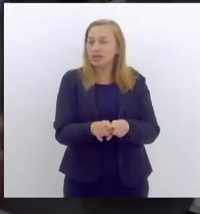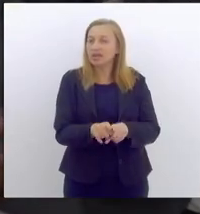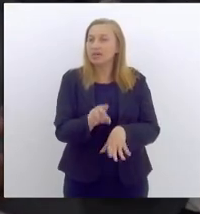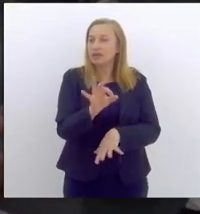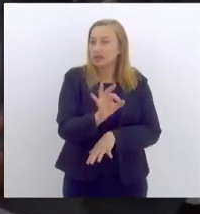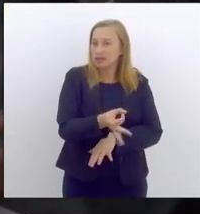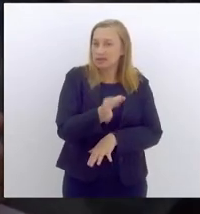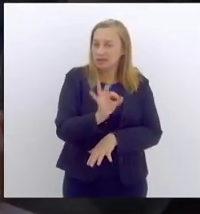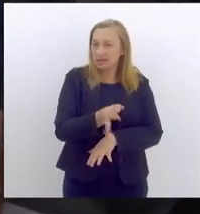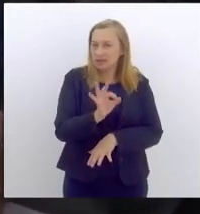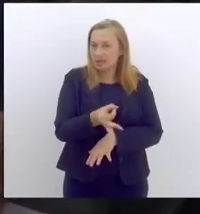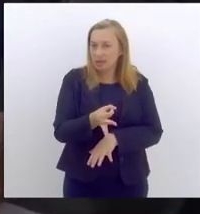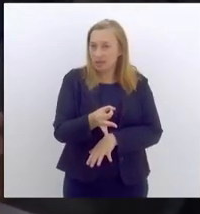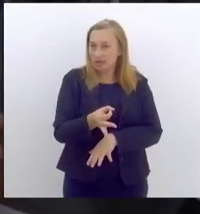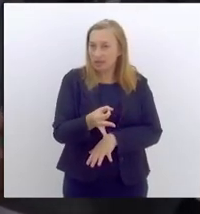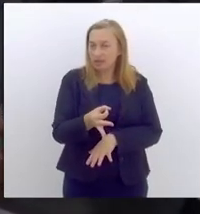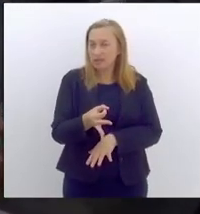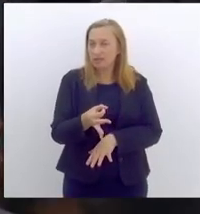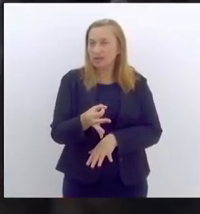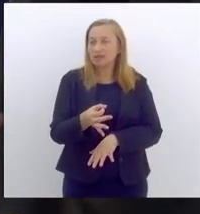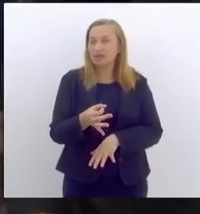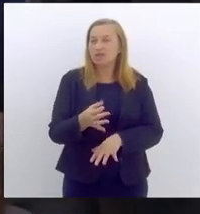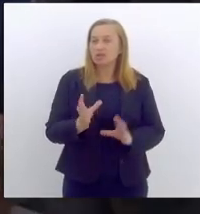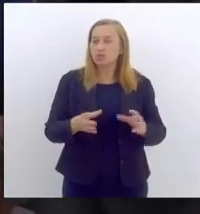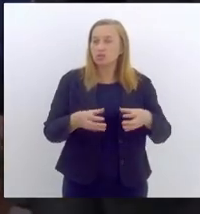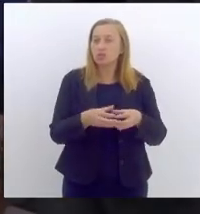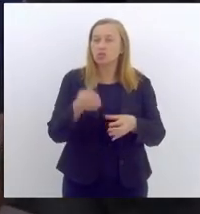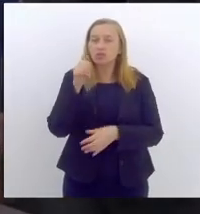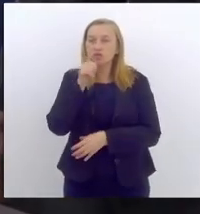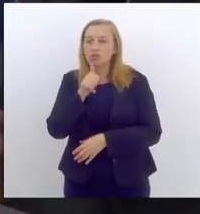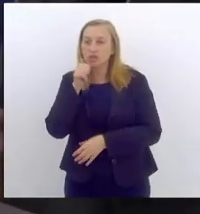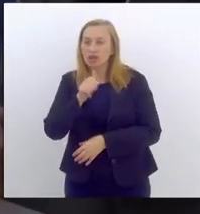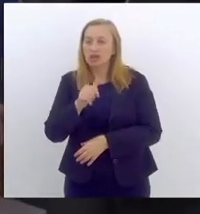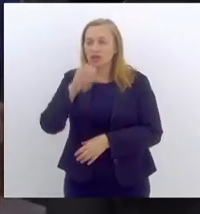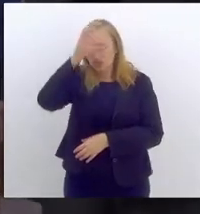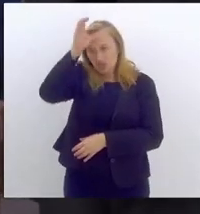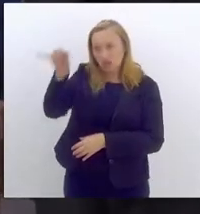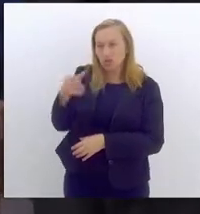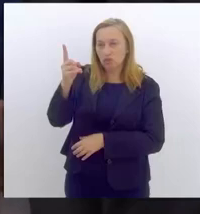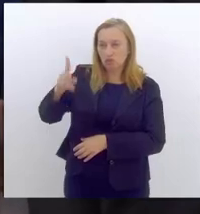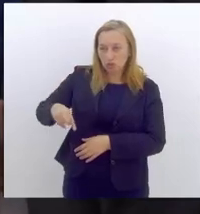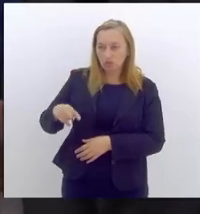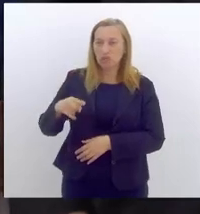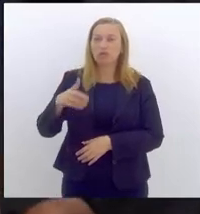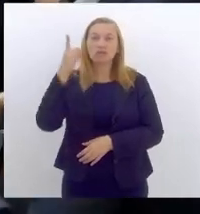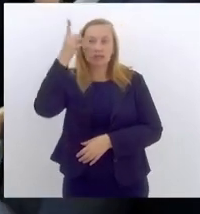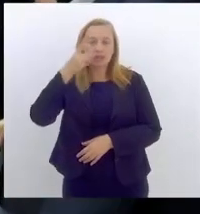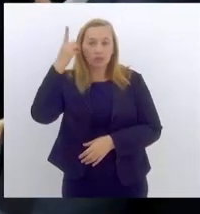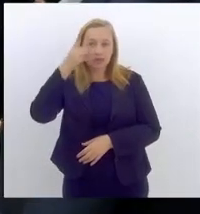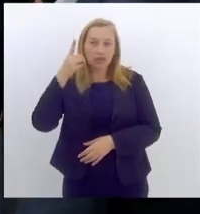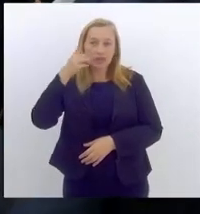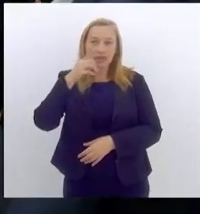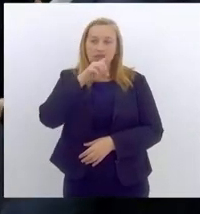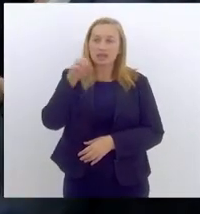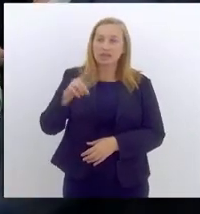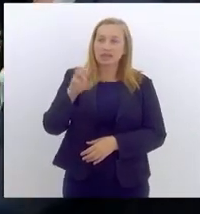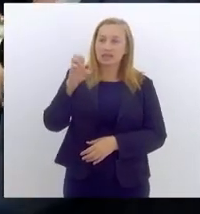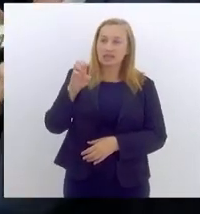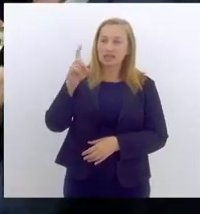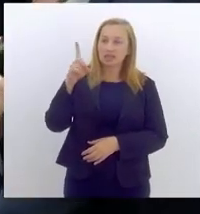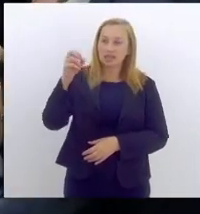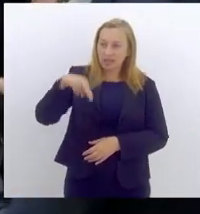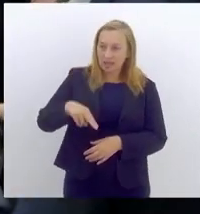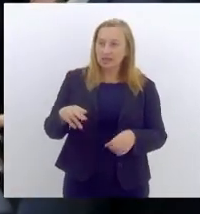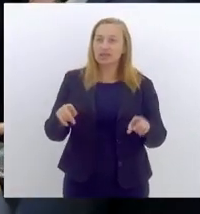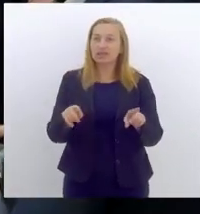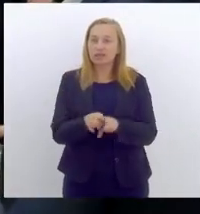da participação feminina, assim como Tia Ju, deputada Zeidan, deputada Índia, pela importância que